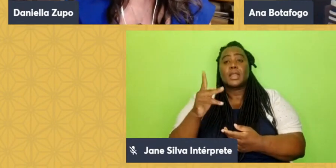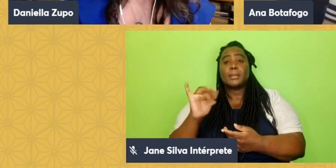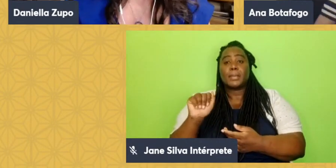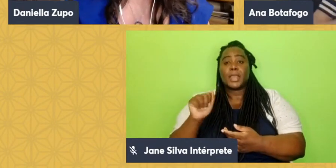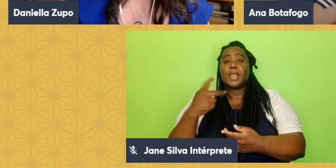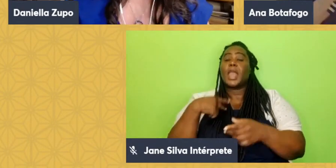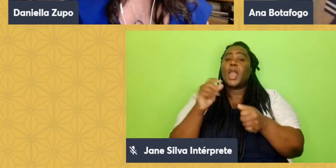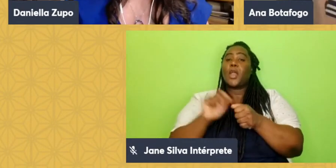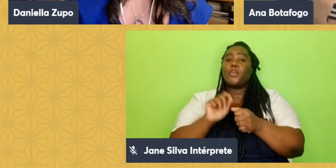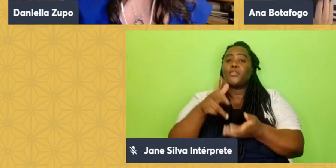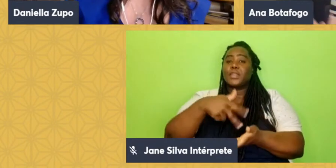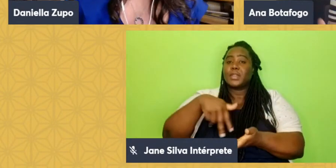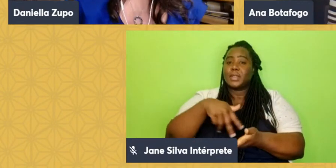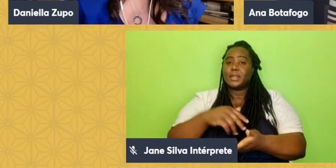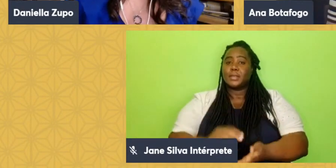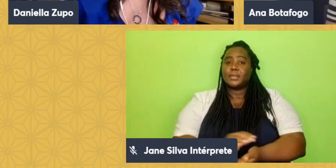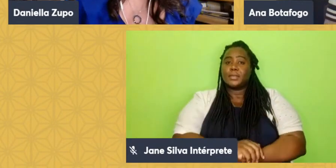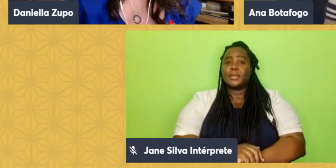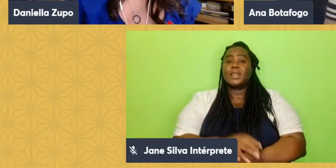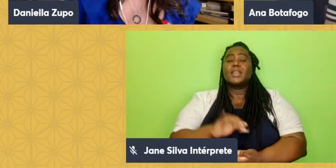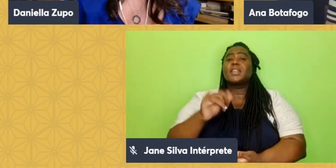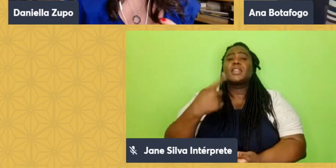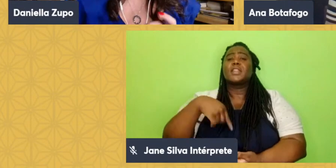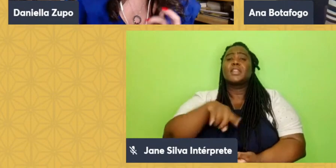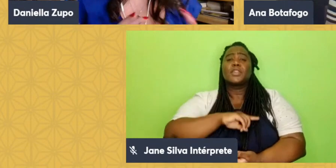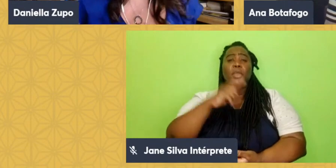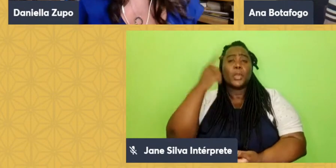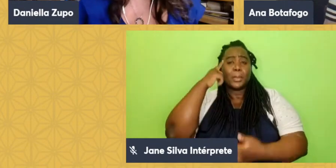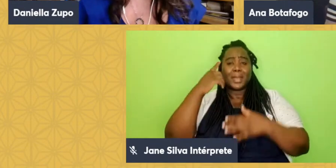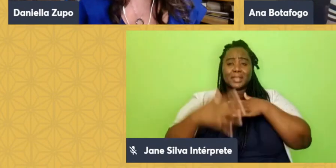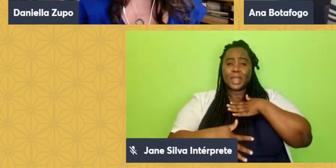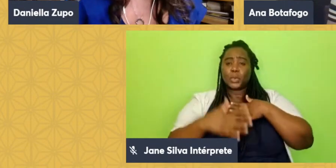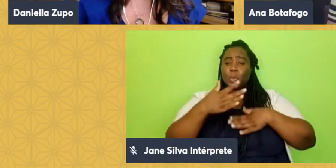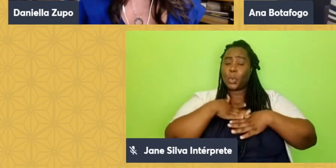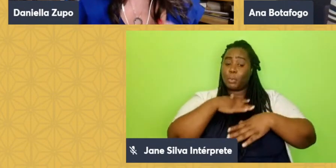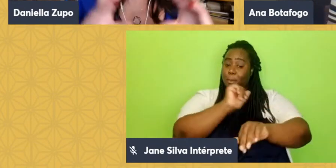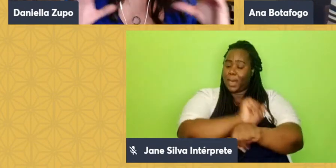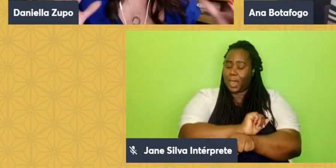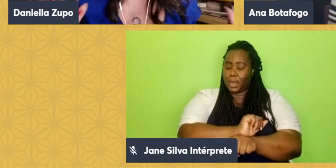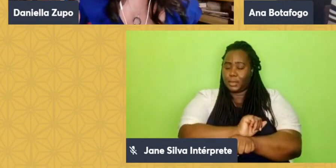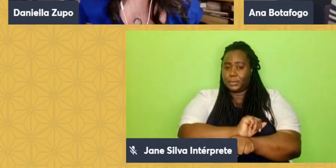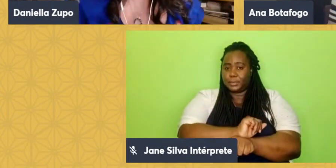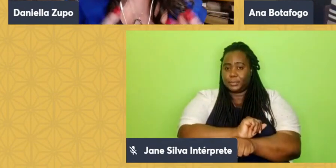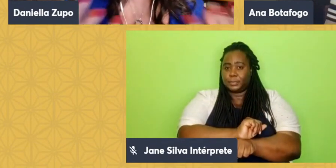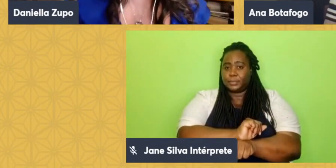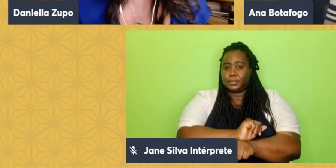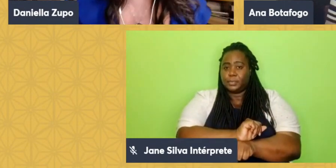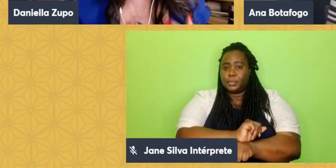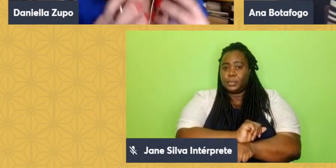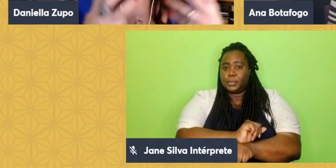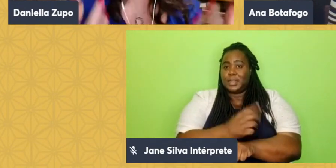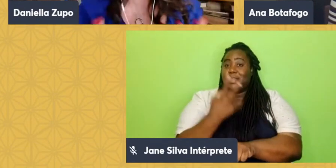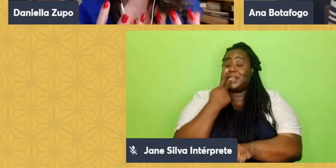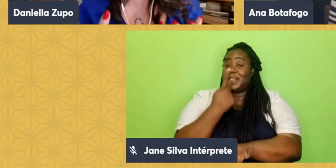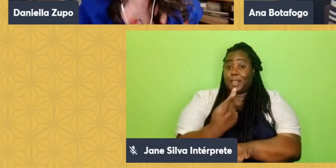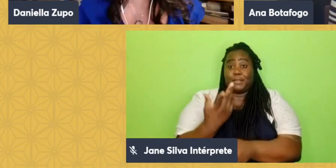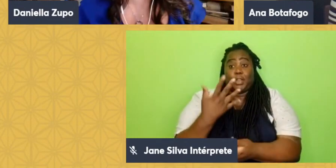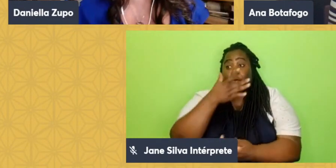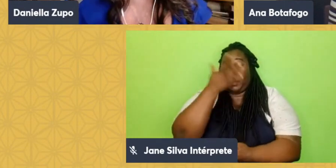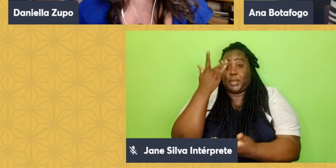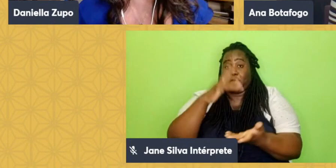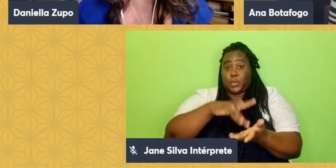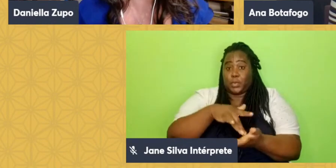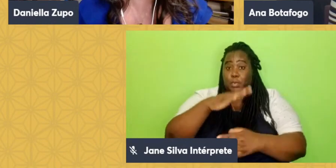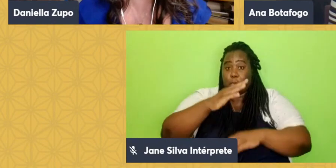dança então se a gente pensar nesses corpos parados você tá falando de um corpo de uma atleta de um